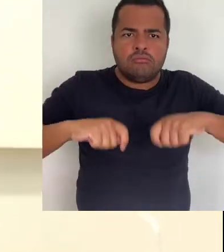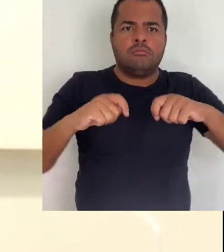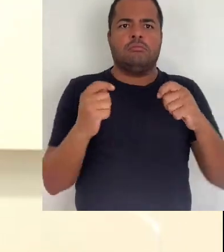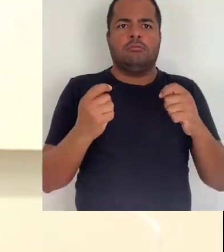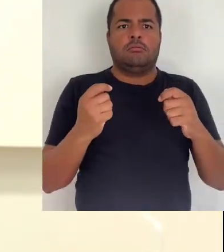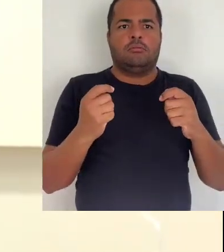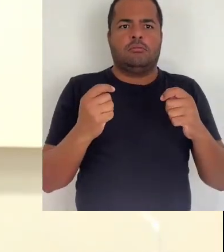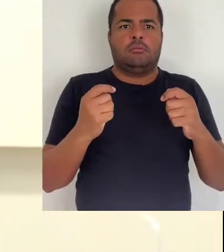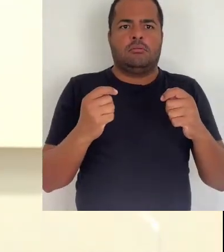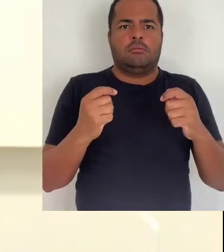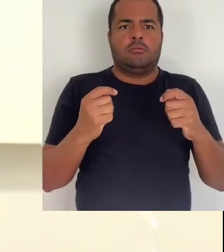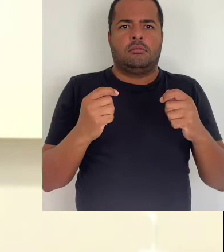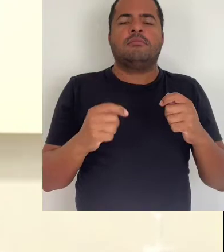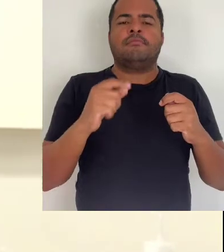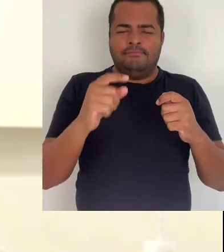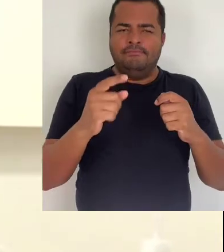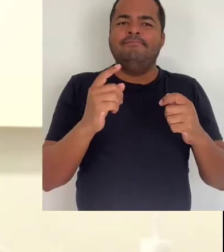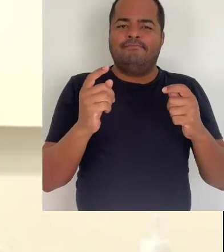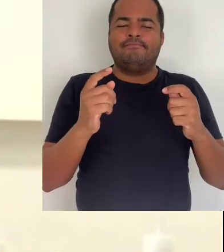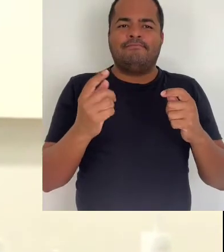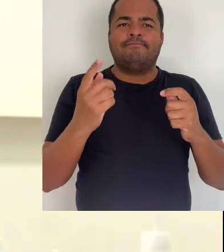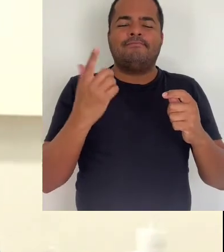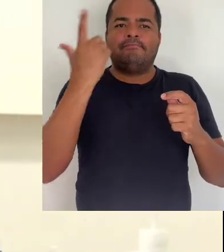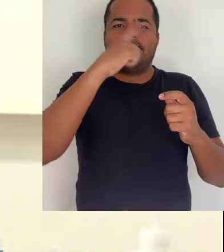ser justamente